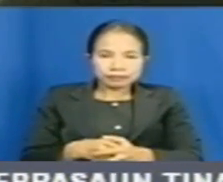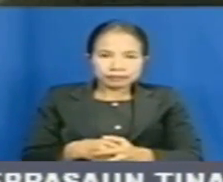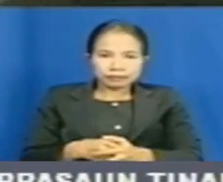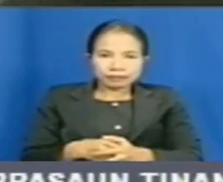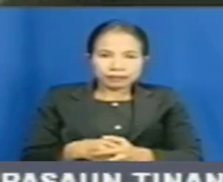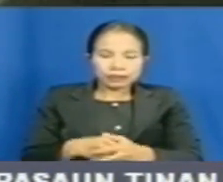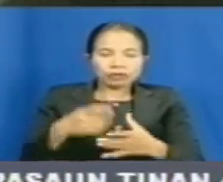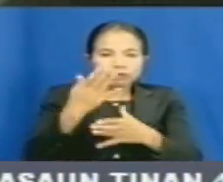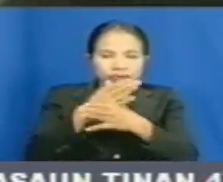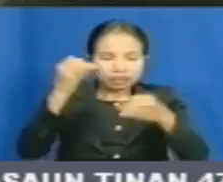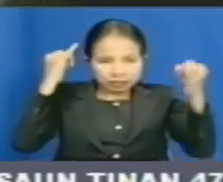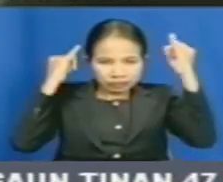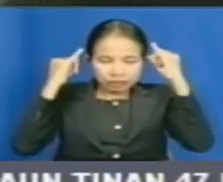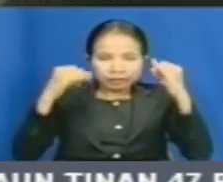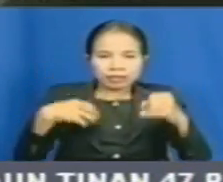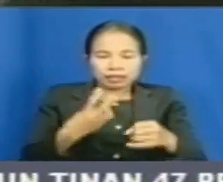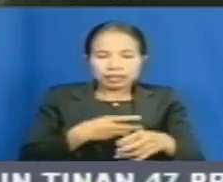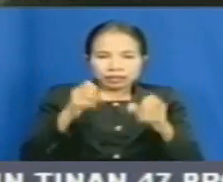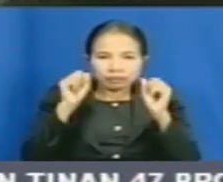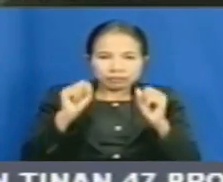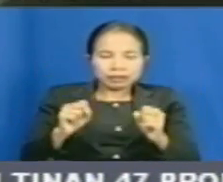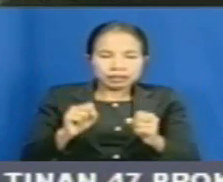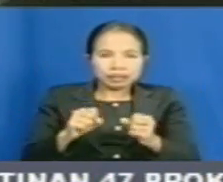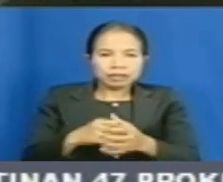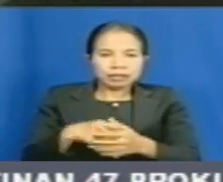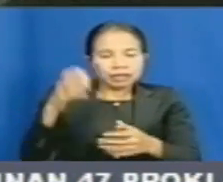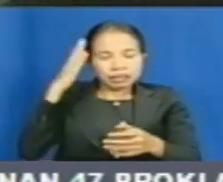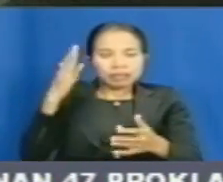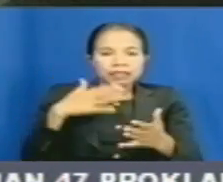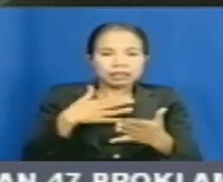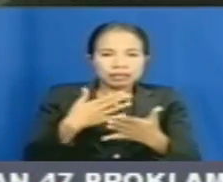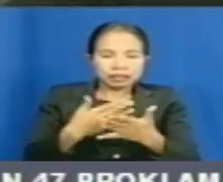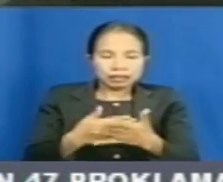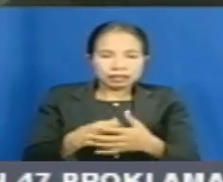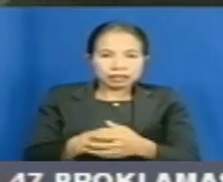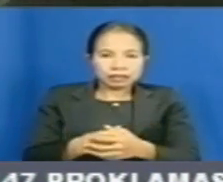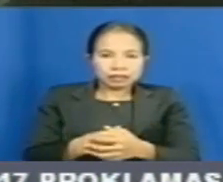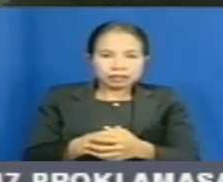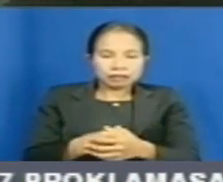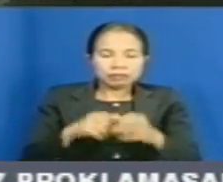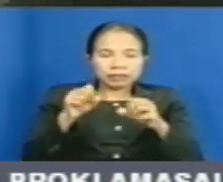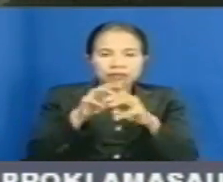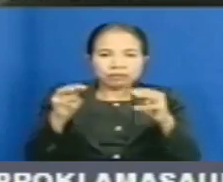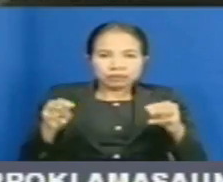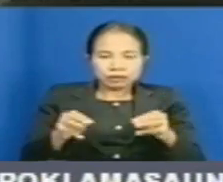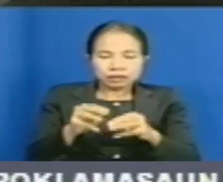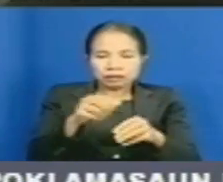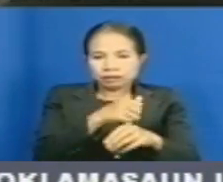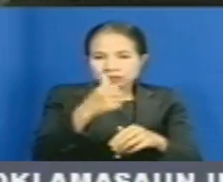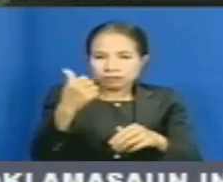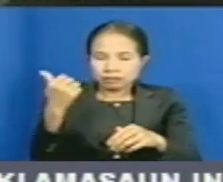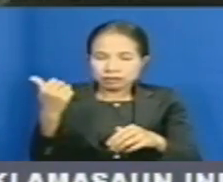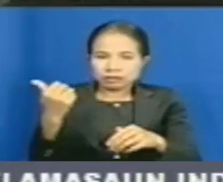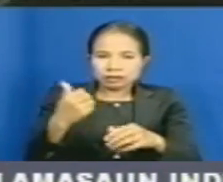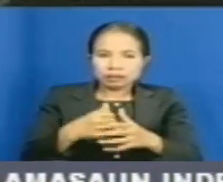a socialização ainda nem, a gente ainda vai para a gente suco orala, se dele, a gente tem suco circelo, de bem, e posto circelo, da cara